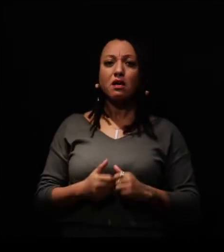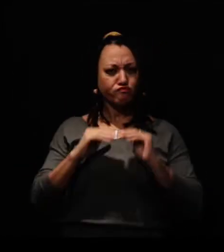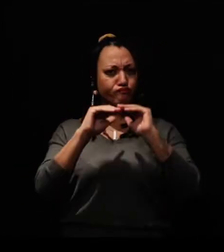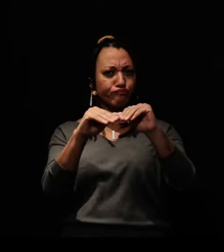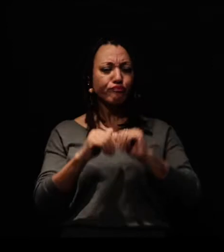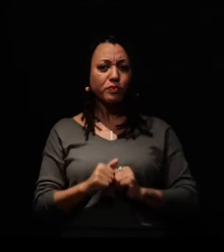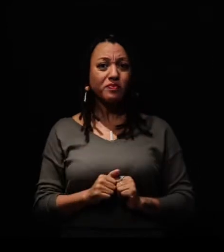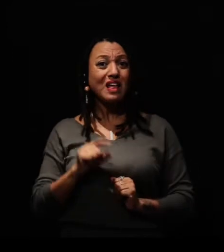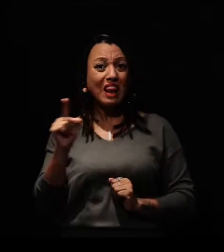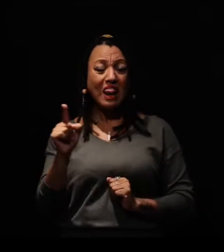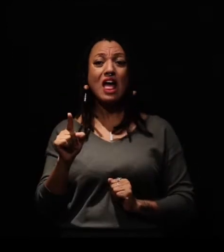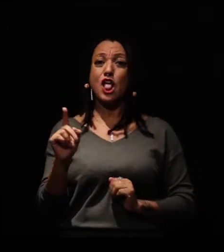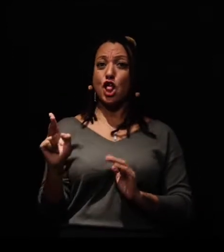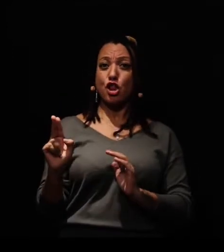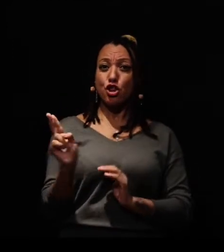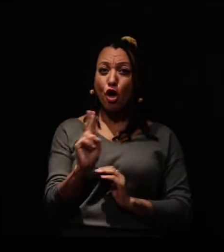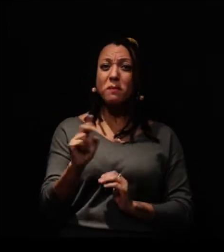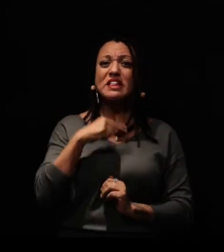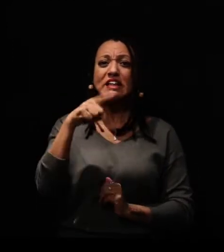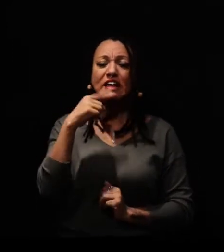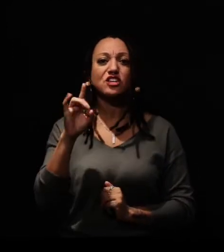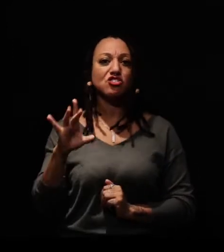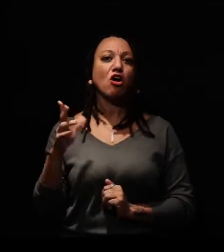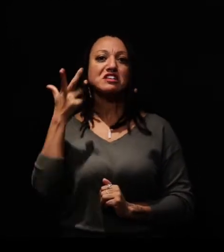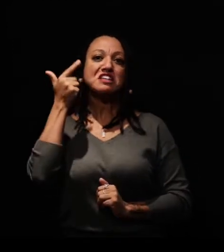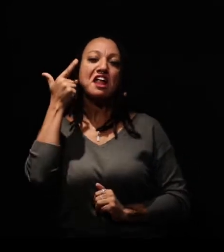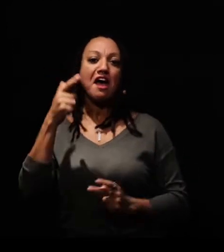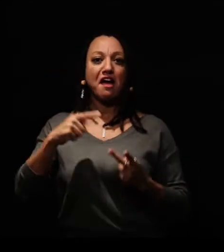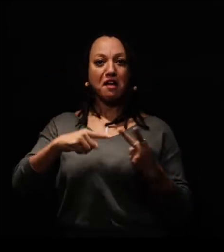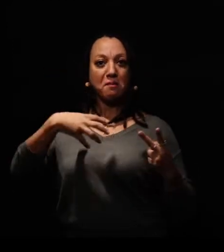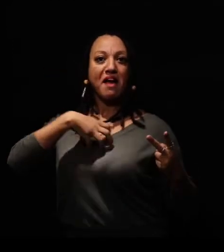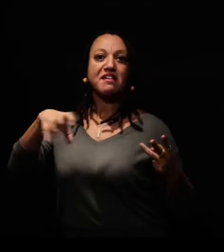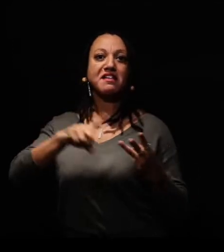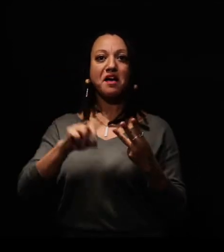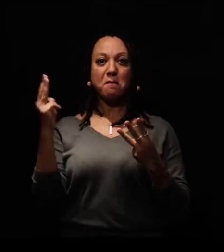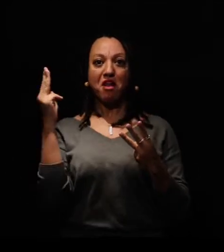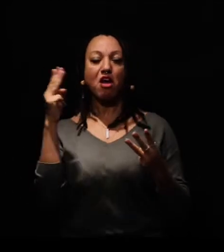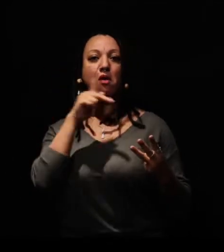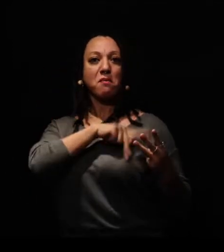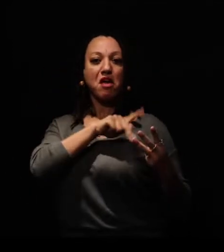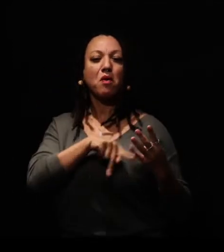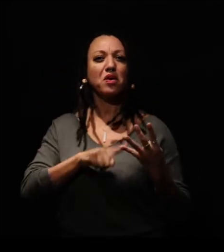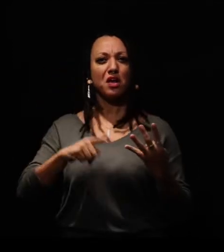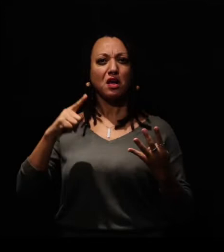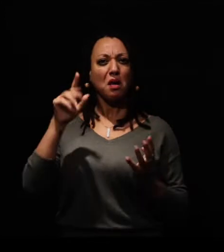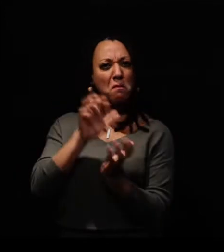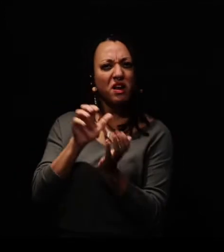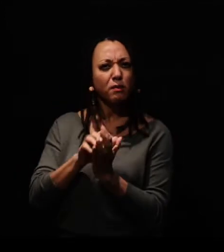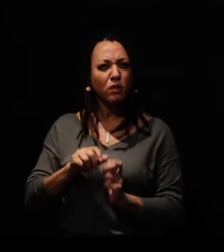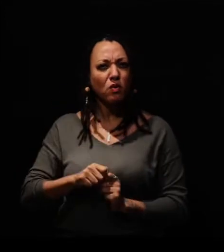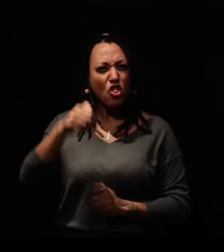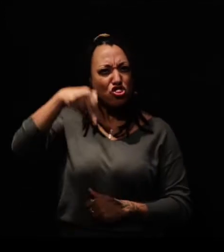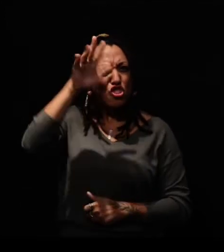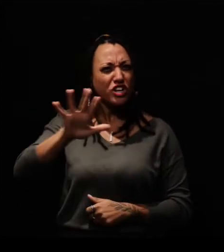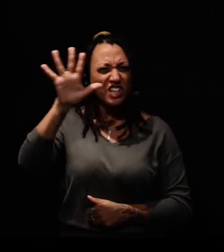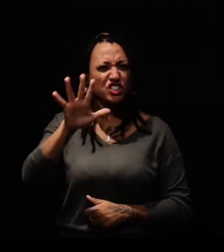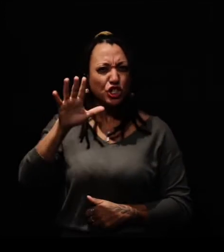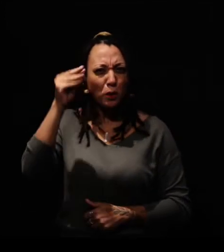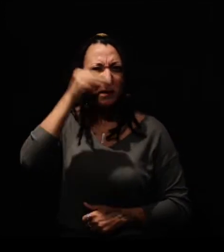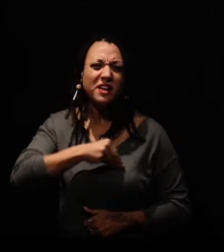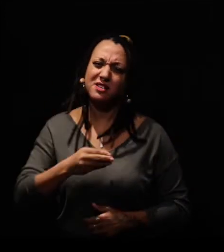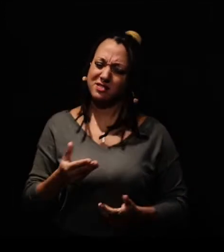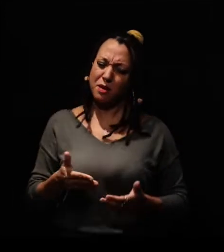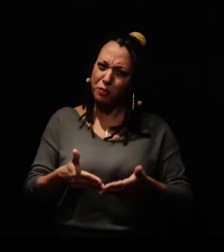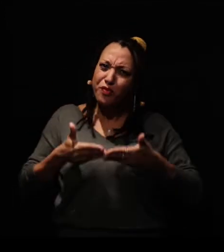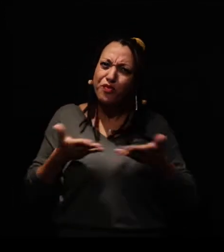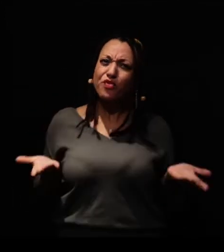lá na obra ninguém tem nome, mas todos têm vulgo. É o Ceará, o Bahia, o Maranhão, o Piauí, o Pernambuco. Vai dizer que nordestino é